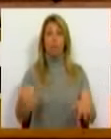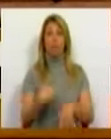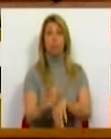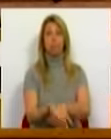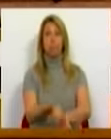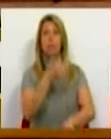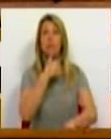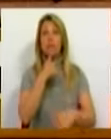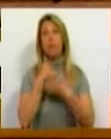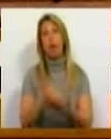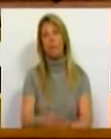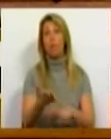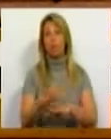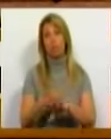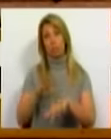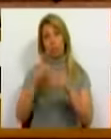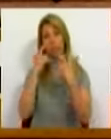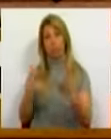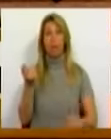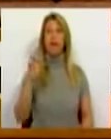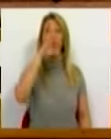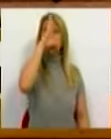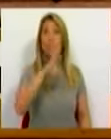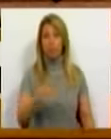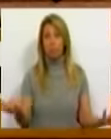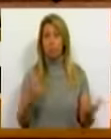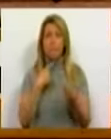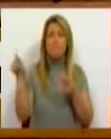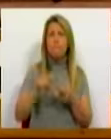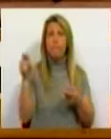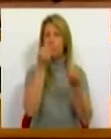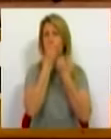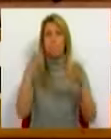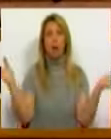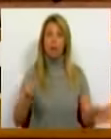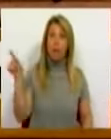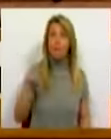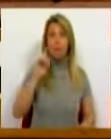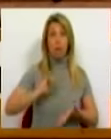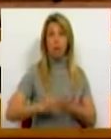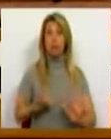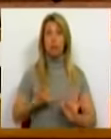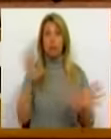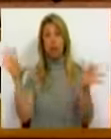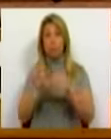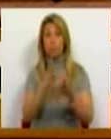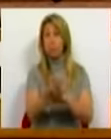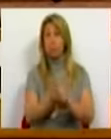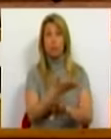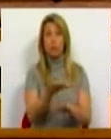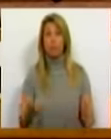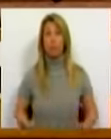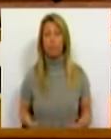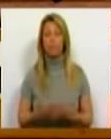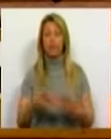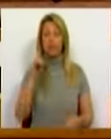ao setor por parte do anterior Governo, se perderam meses e meses vitais para o setor. Senhoras